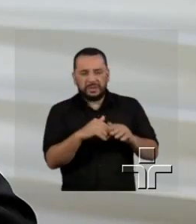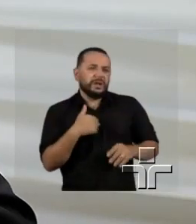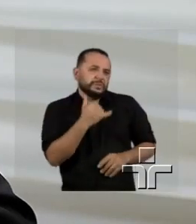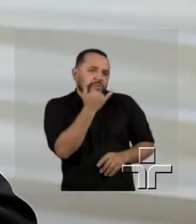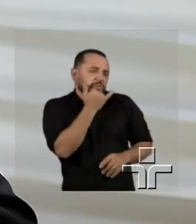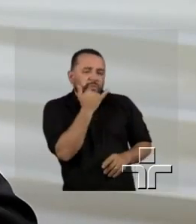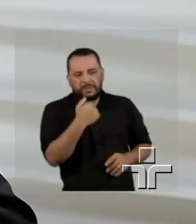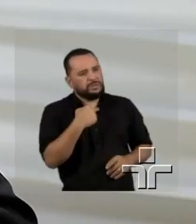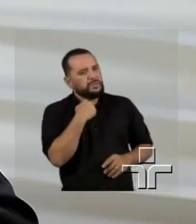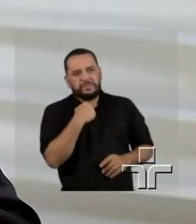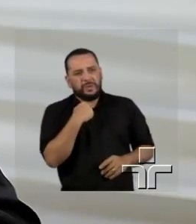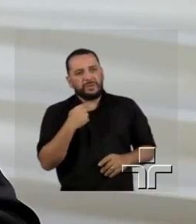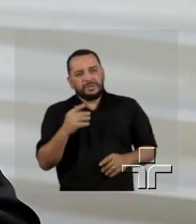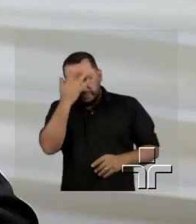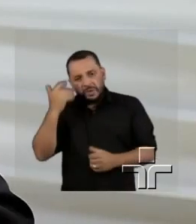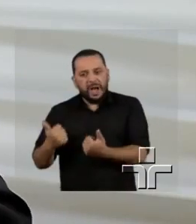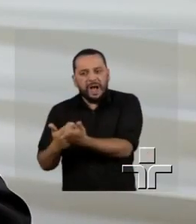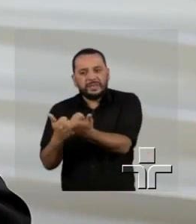de